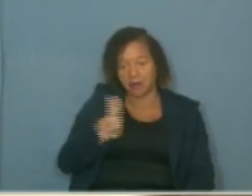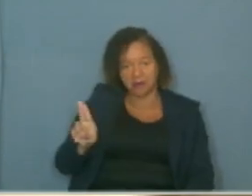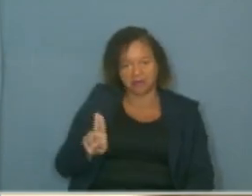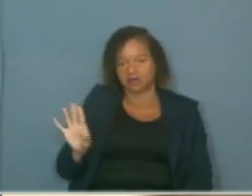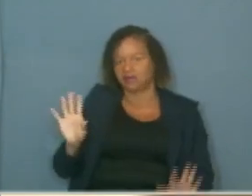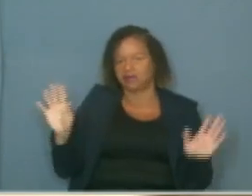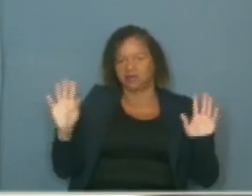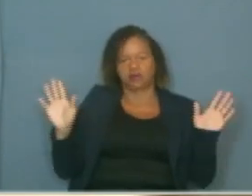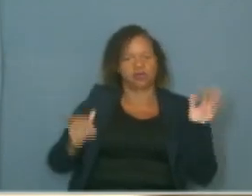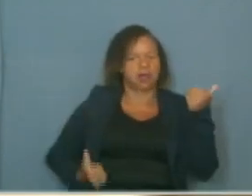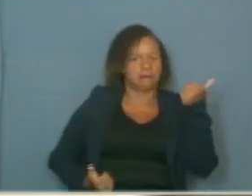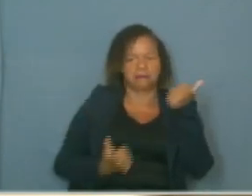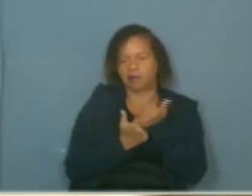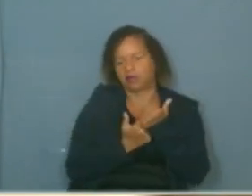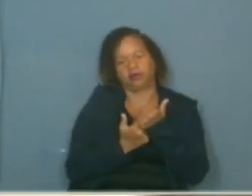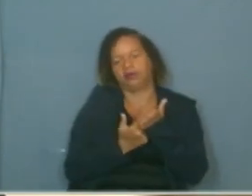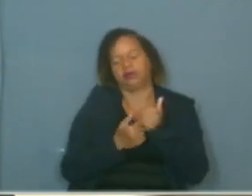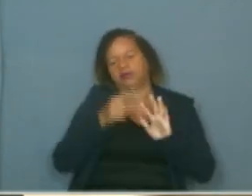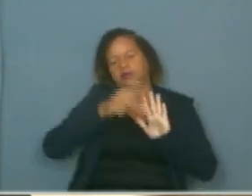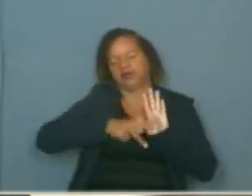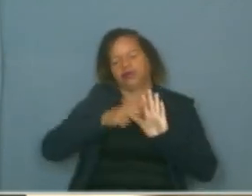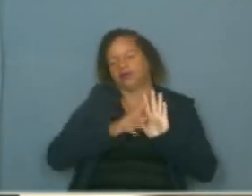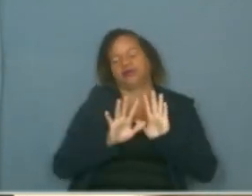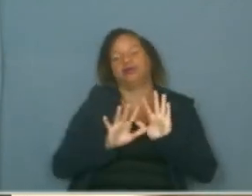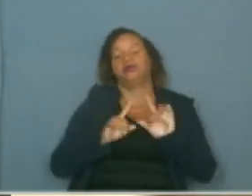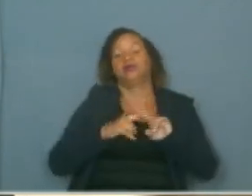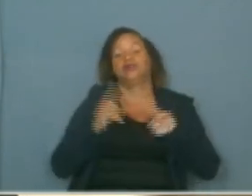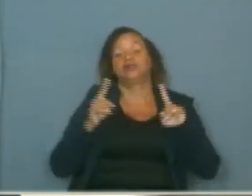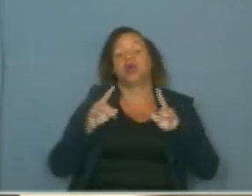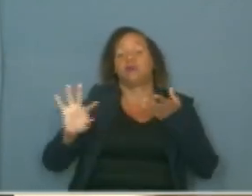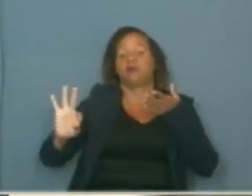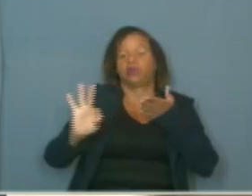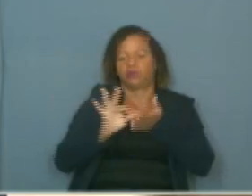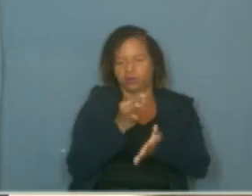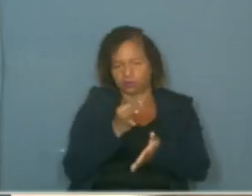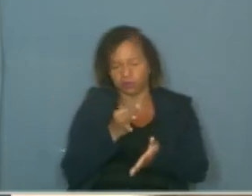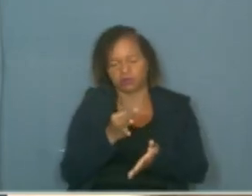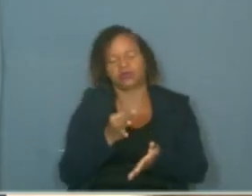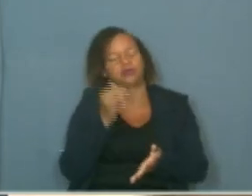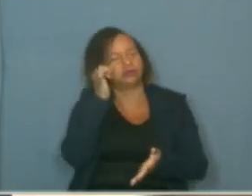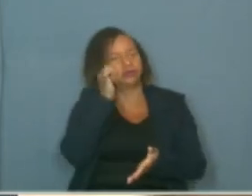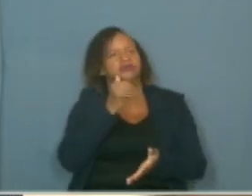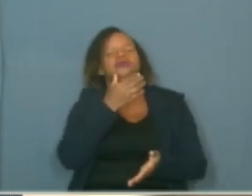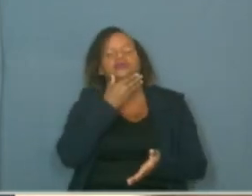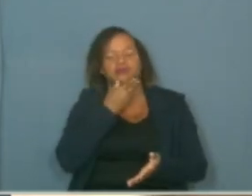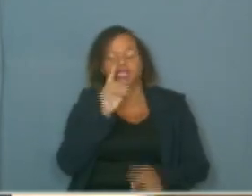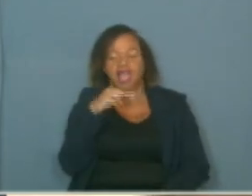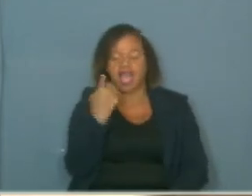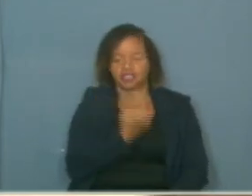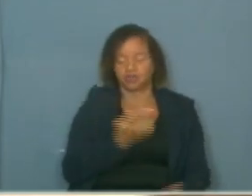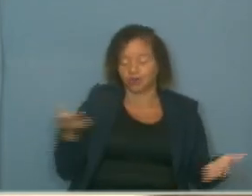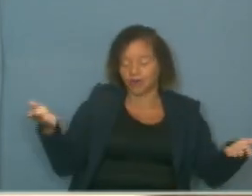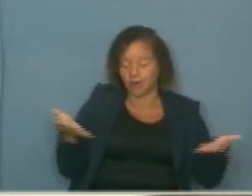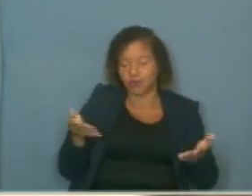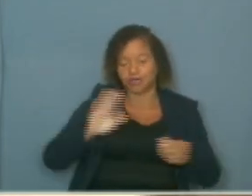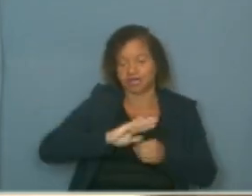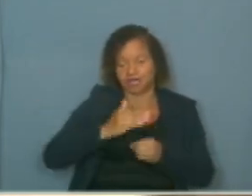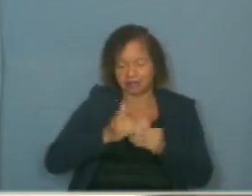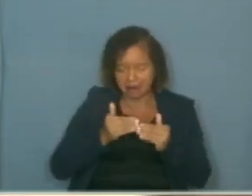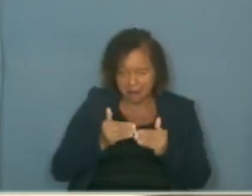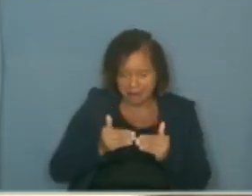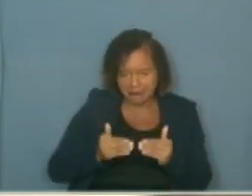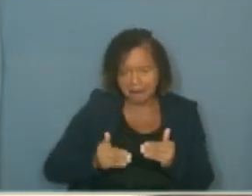são apoiadores desse projeto, são autores e autoras. A gente hoje nessa casa dá um